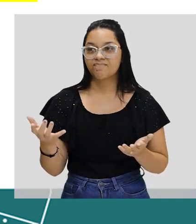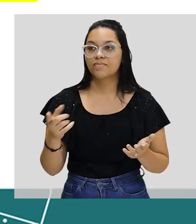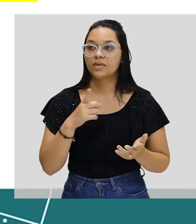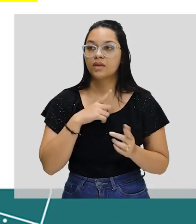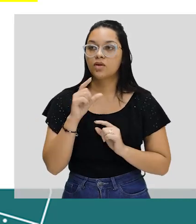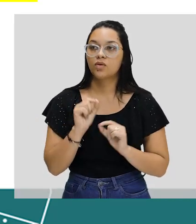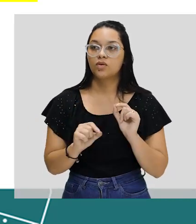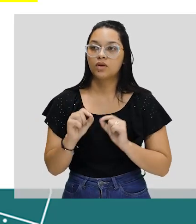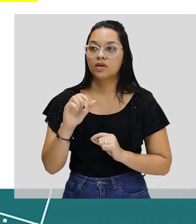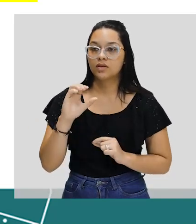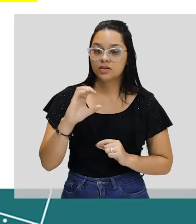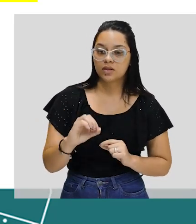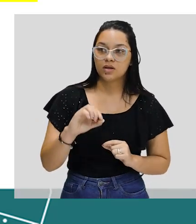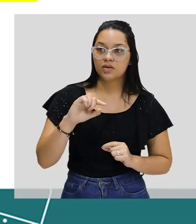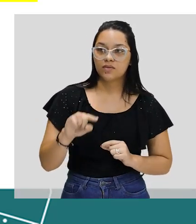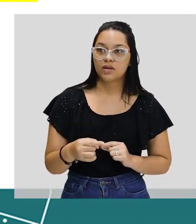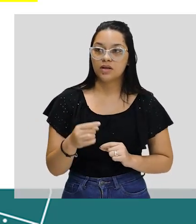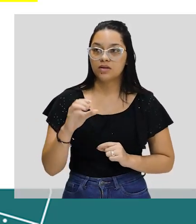que ter